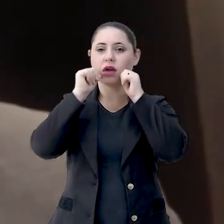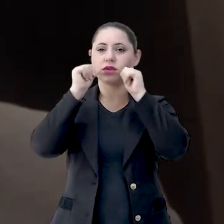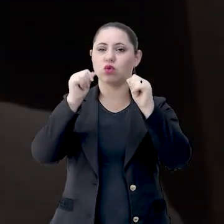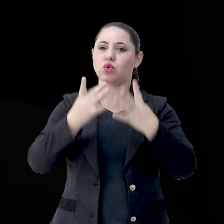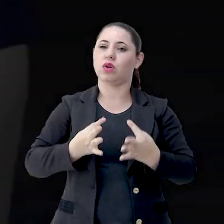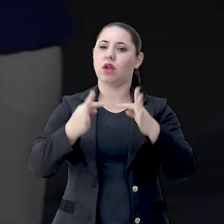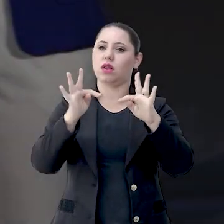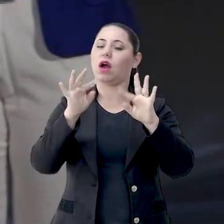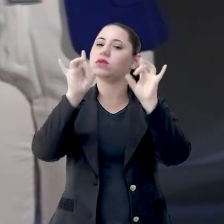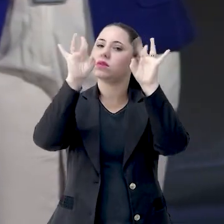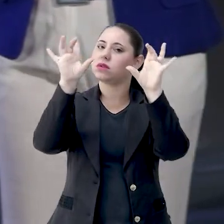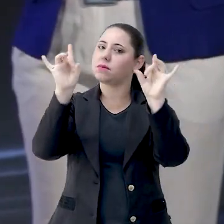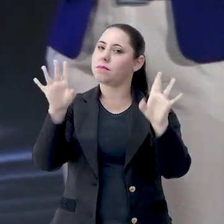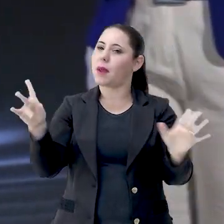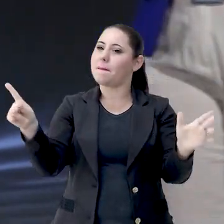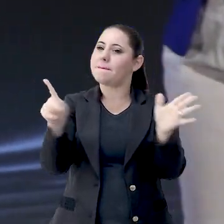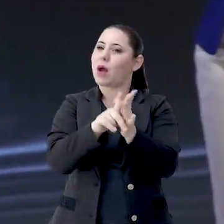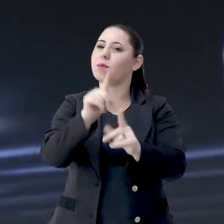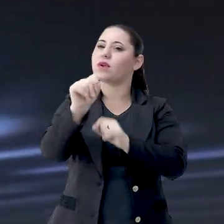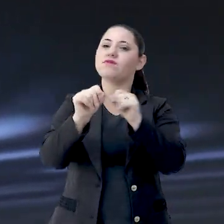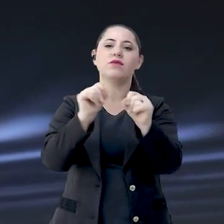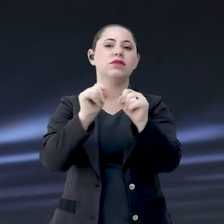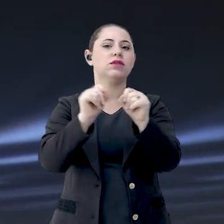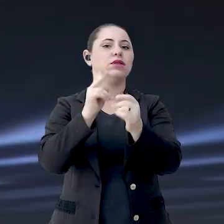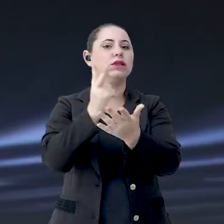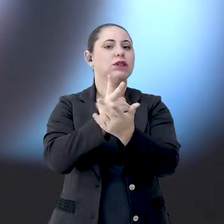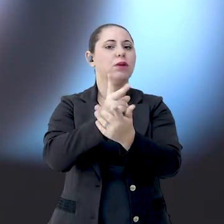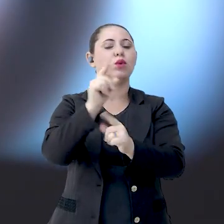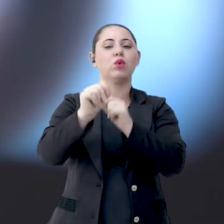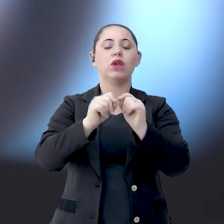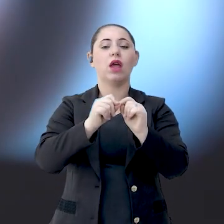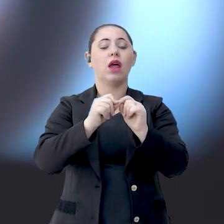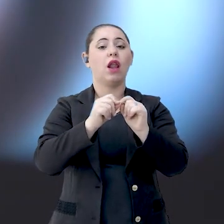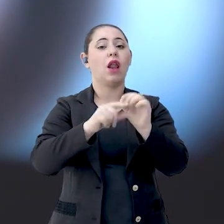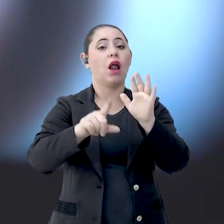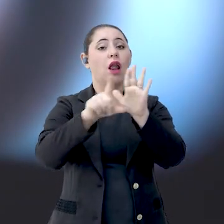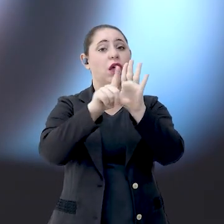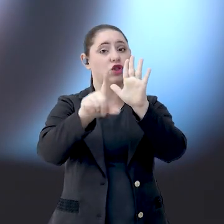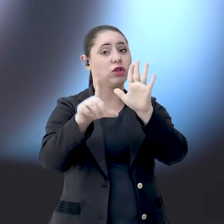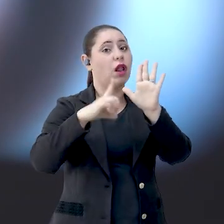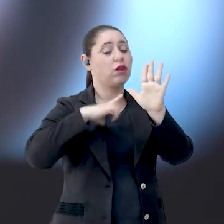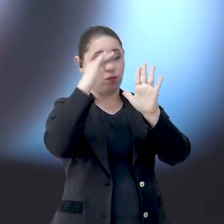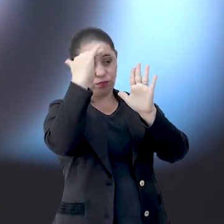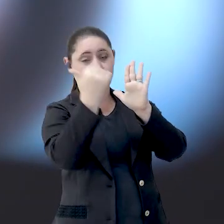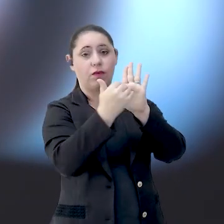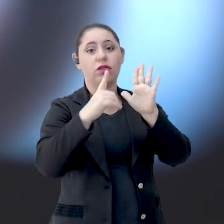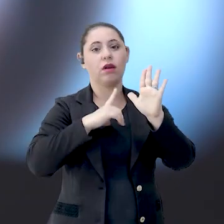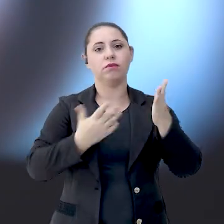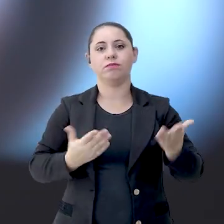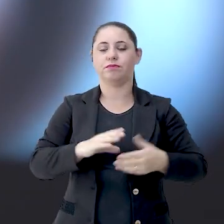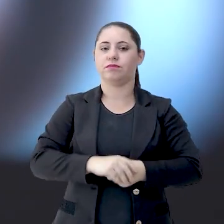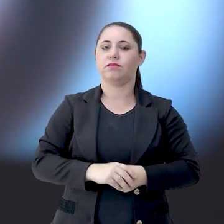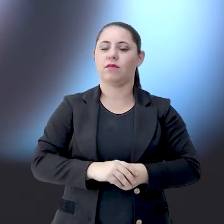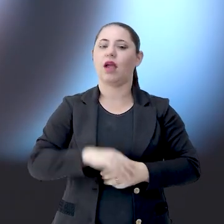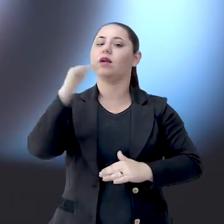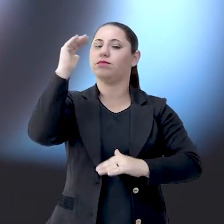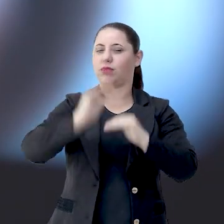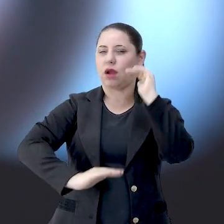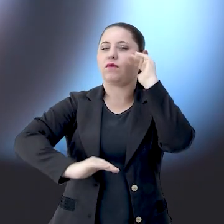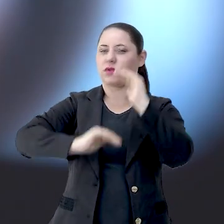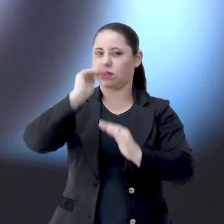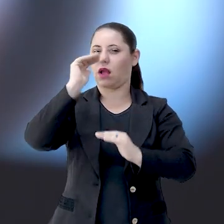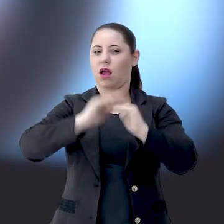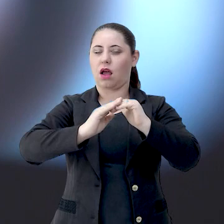no futuro. Com a presença da bacia do Rio Paraná em 7 de seus 9 municípios, o Cone